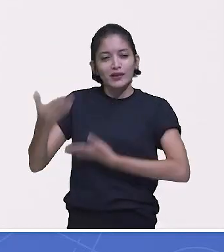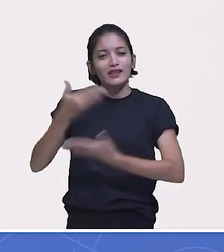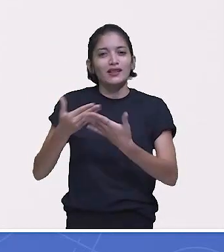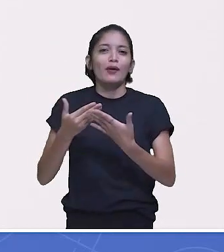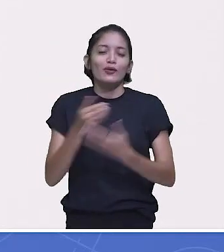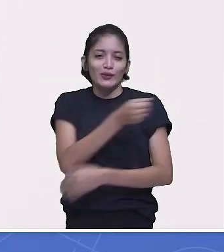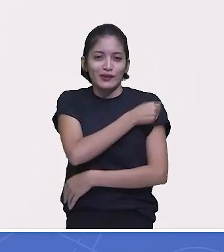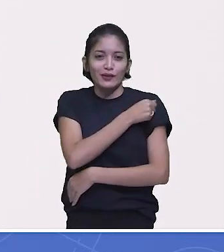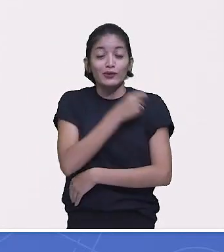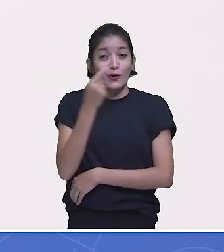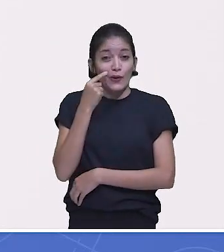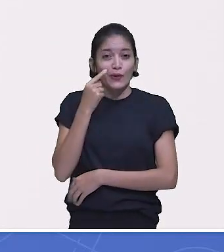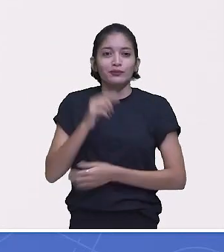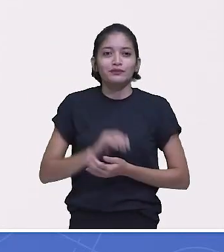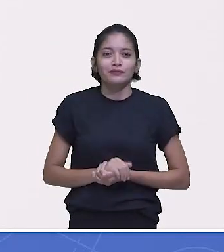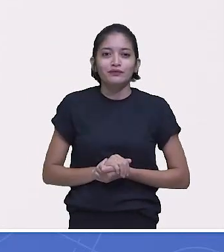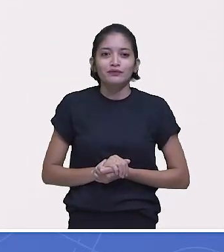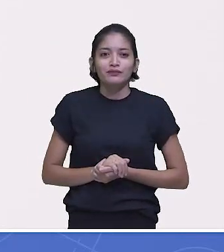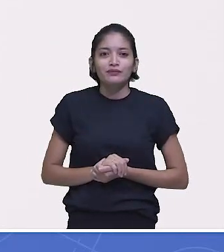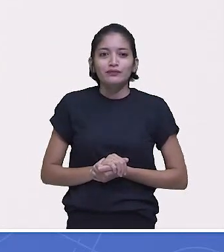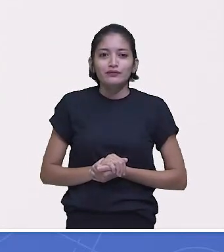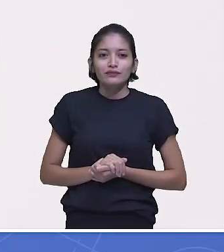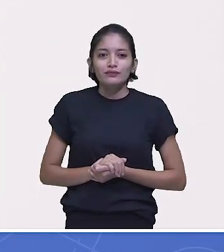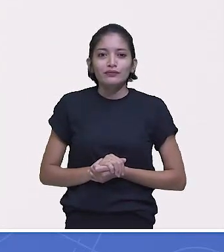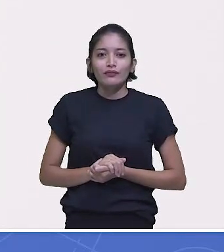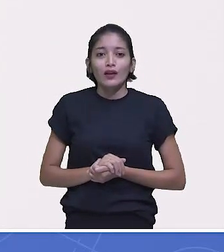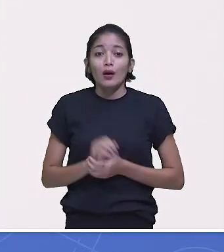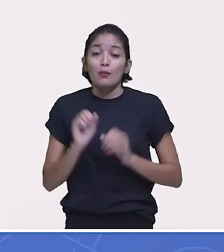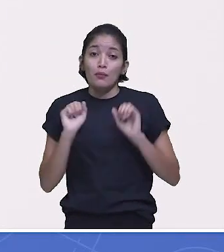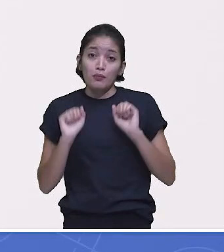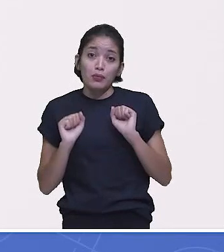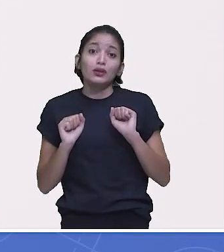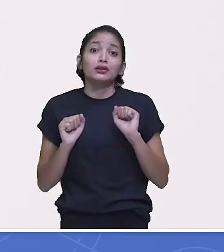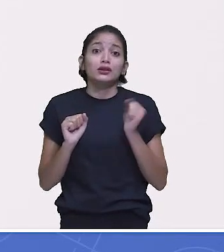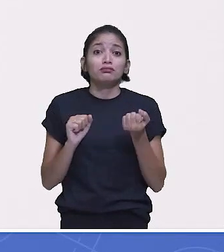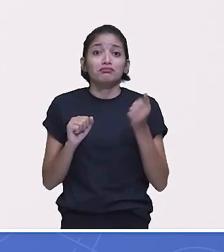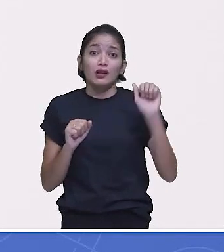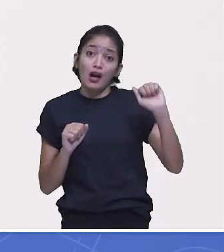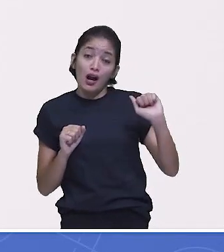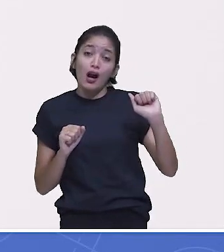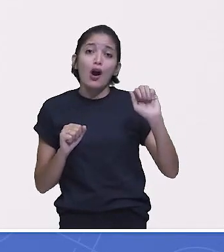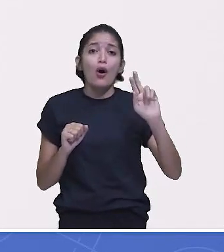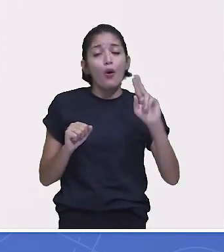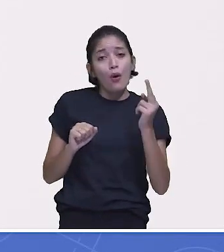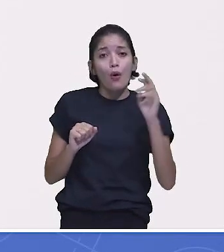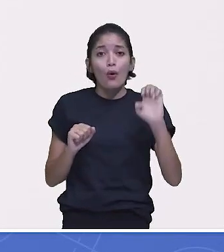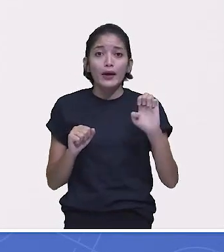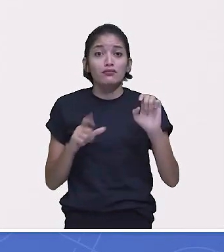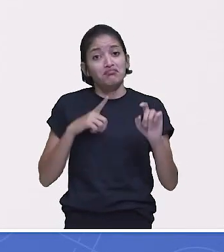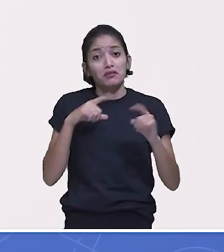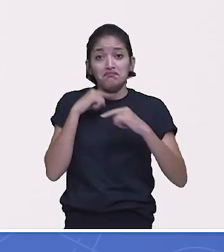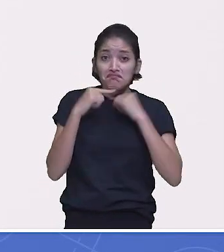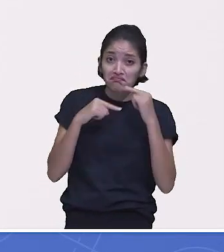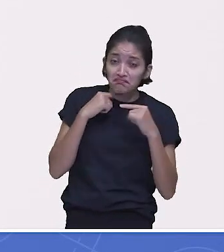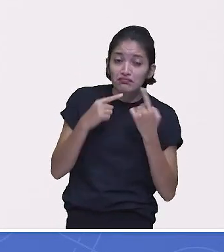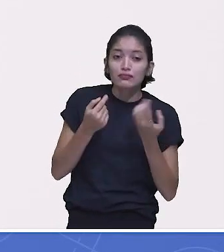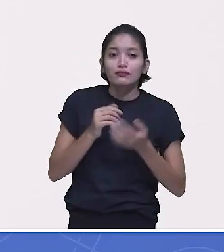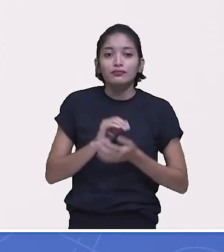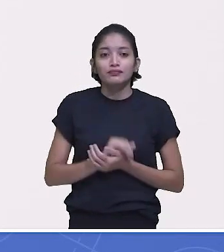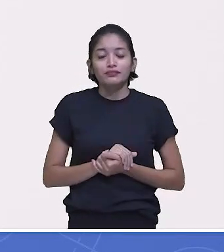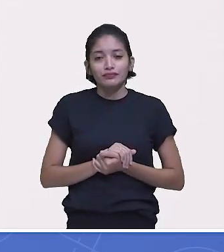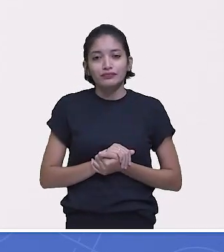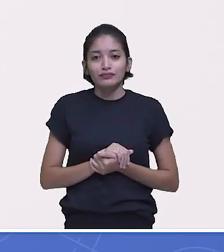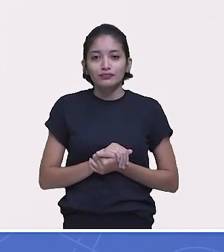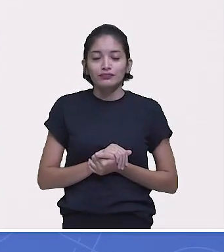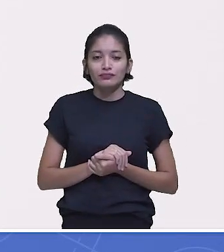Olha aqui, letra A ou E. A dúvida está acontecendo, né? Uma coisa ou outra,